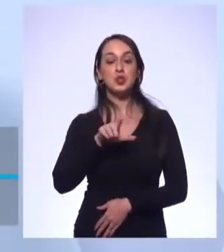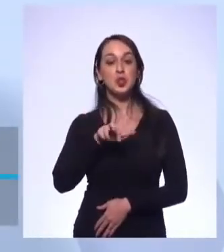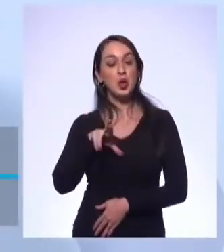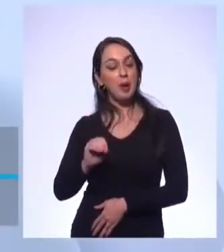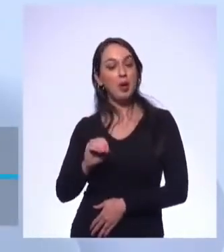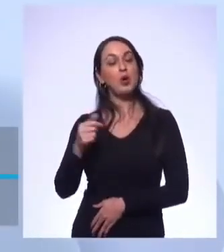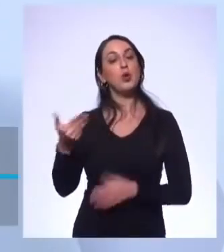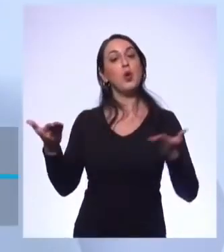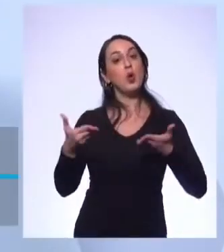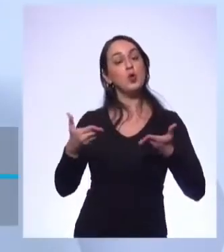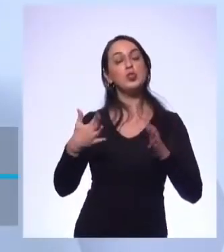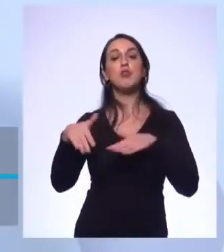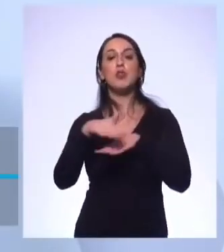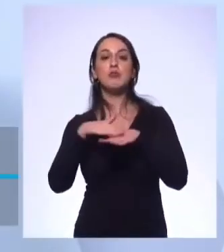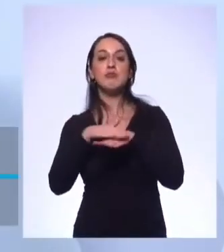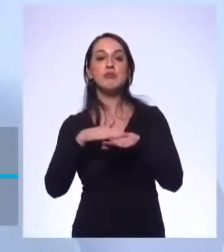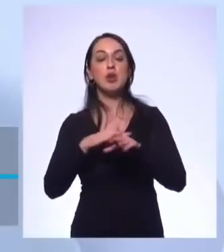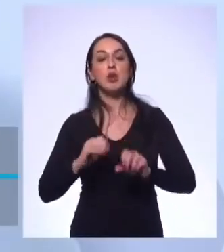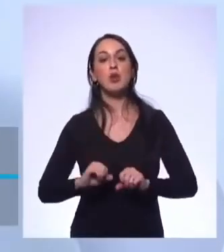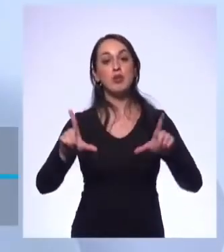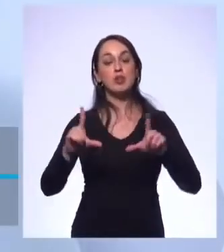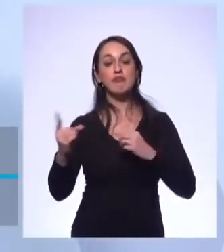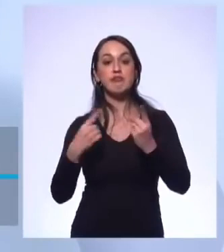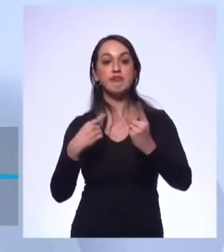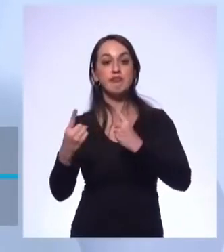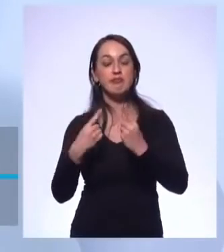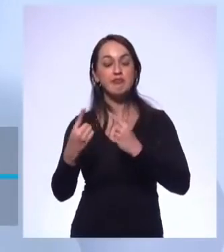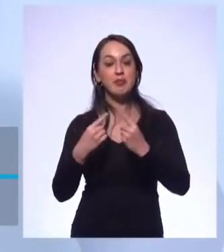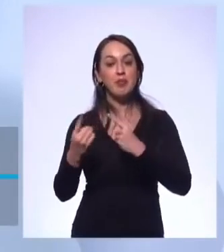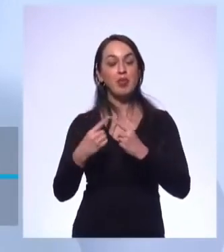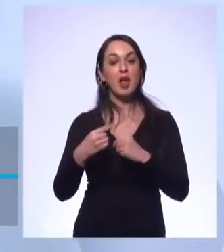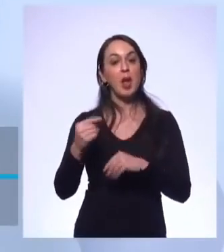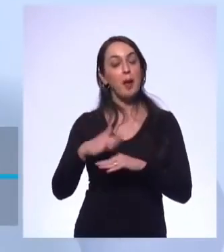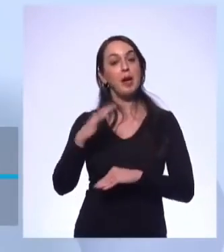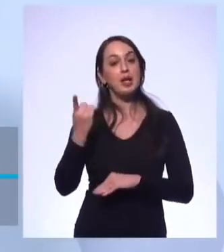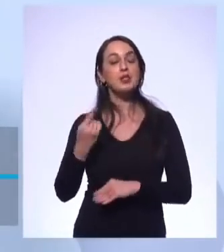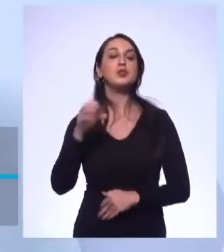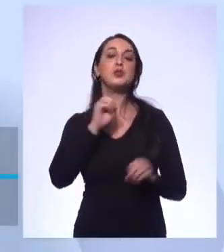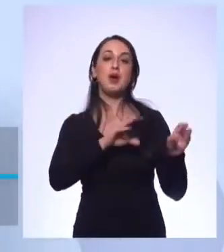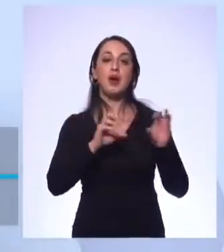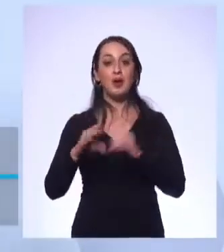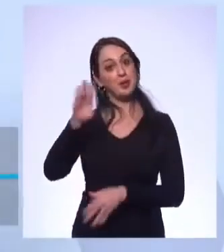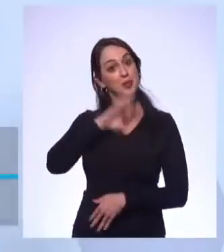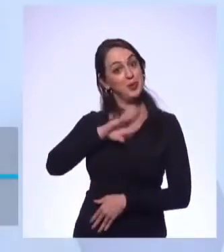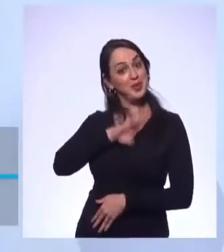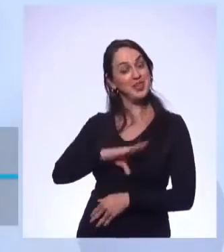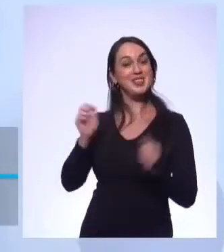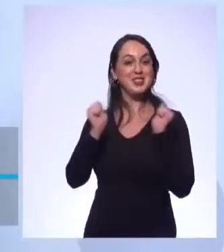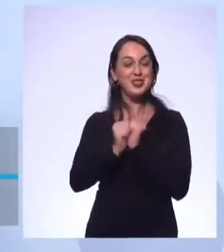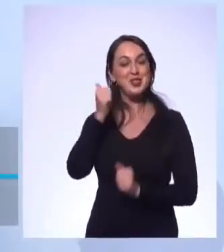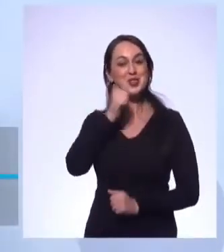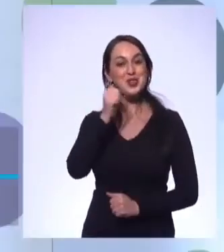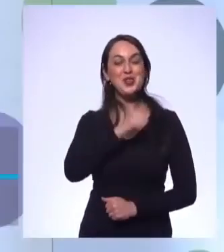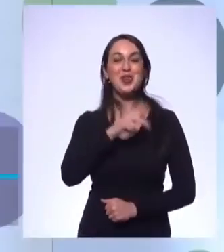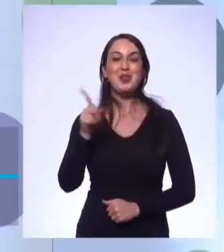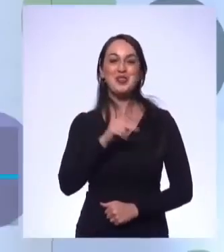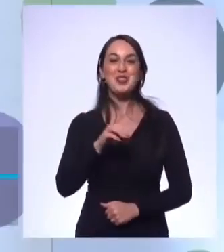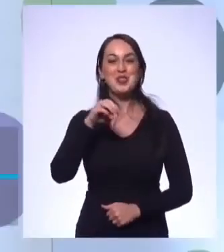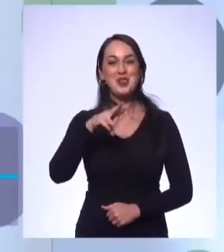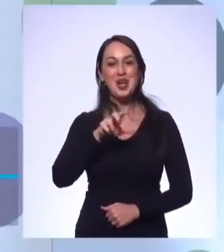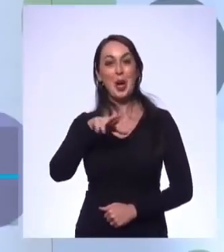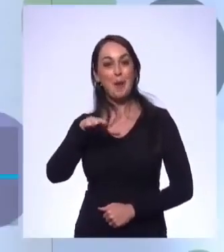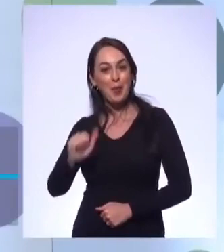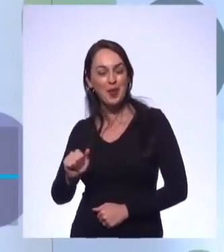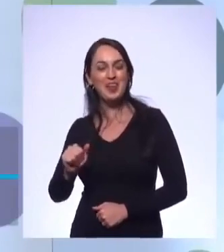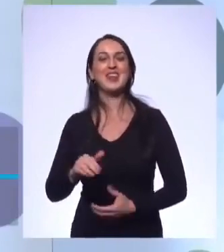com vocês no chat enquanto a aula se desenvolve. Nós, mais uma aula de língua portuguesa com a professora Mônica. Tudo bem, professora Mônica?